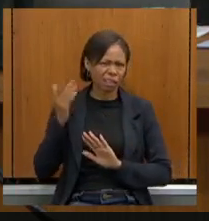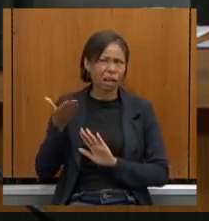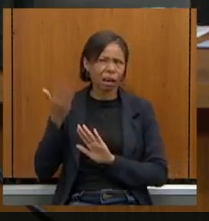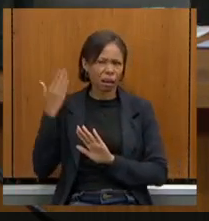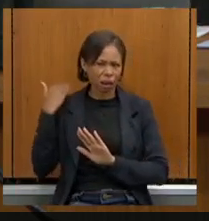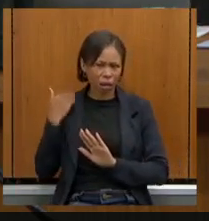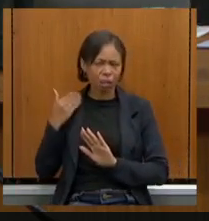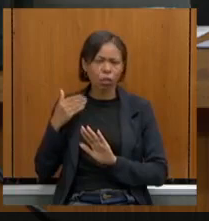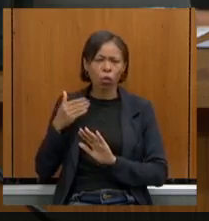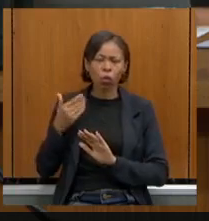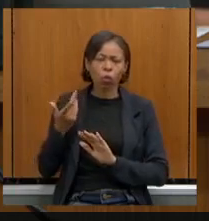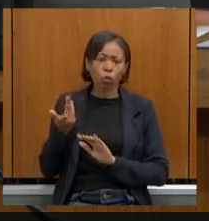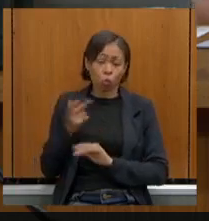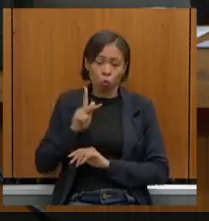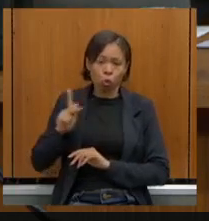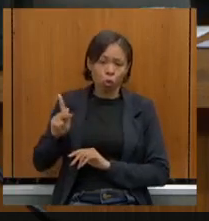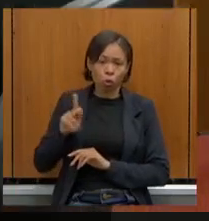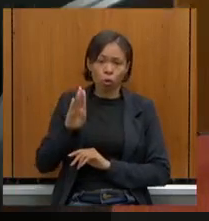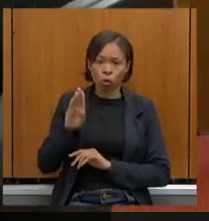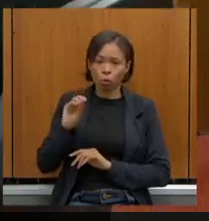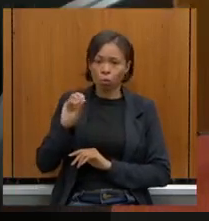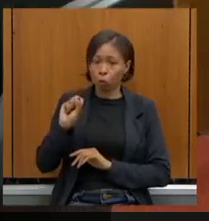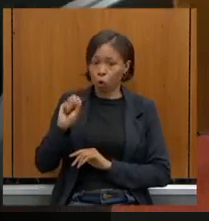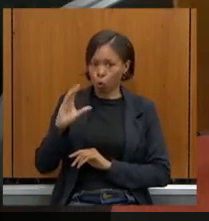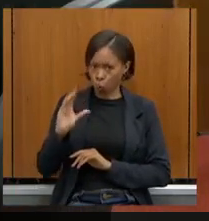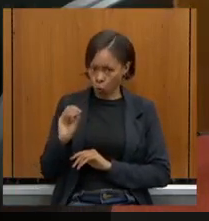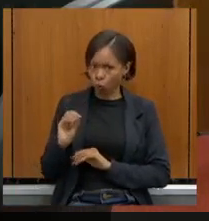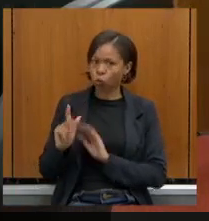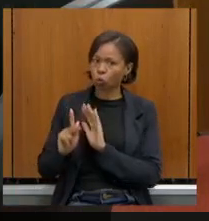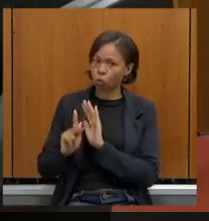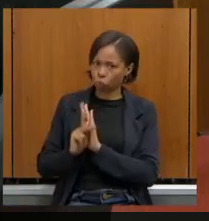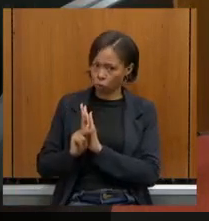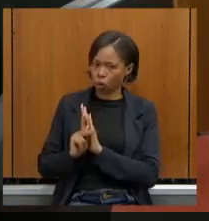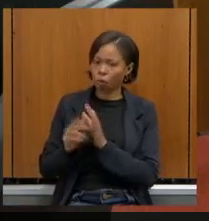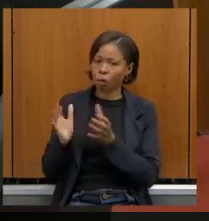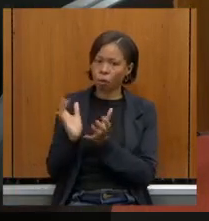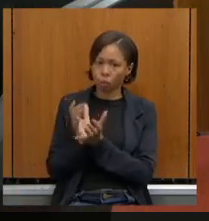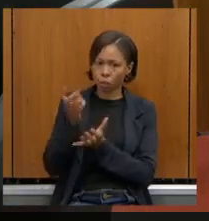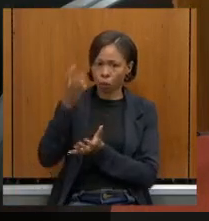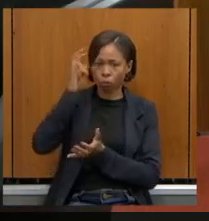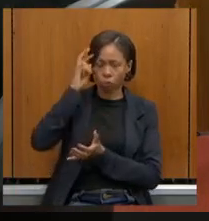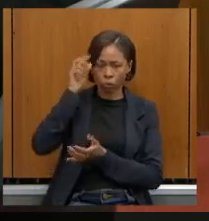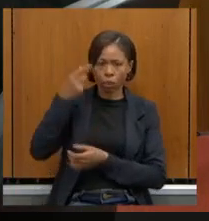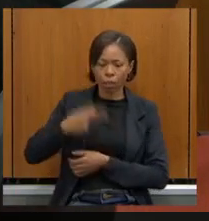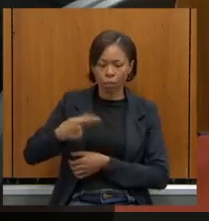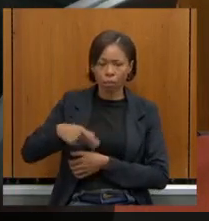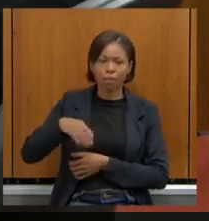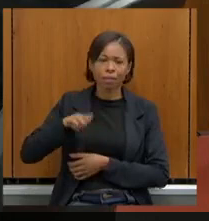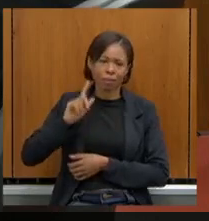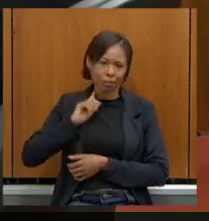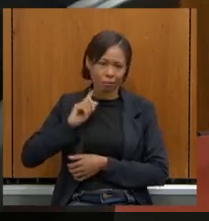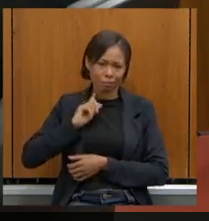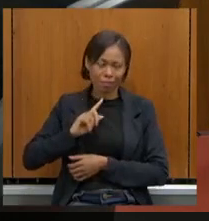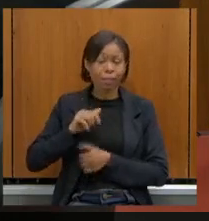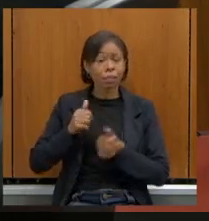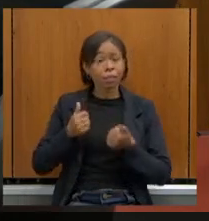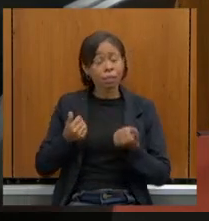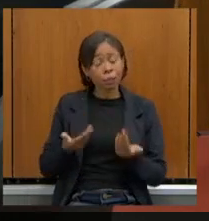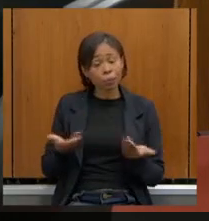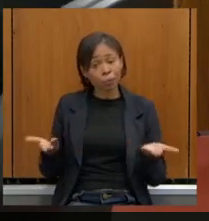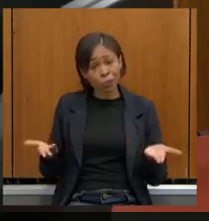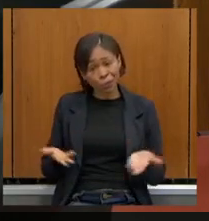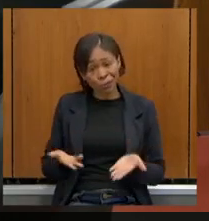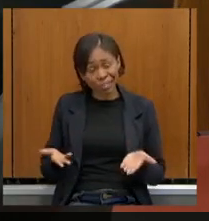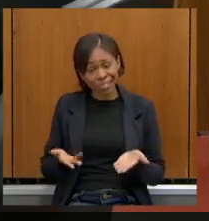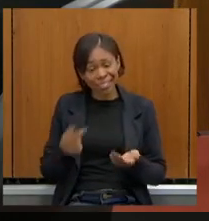gestão do Bosco, que deixou aí um legado muito importante para a cultura de Minas Gerais. Então, verra aqui